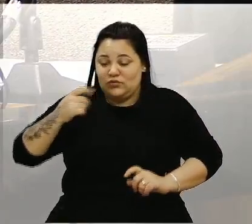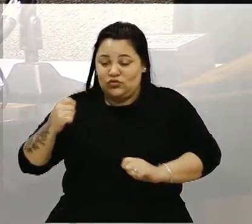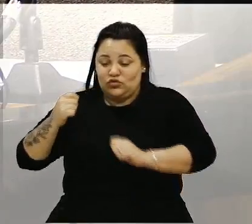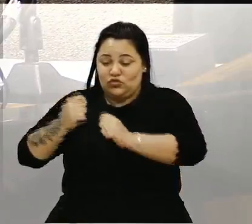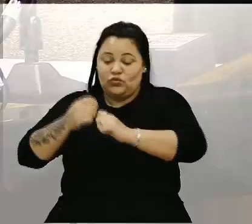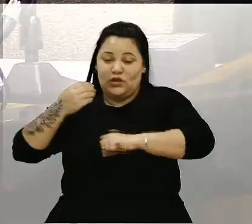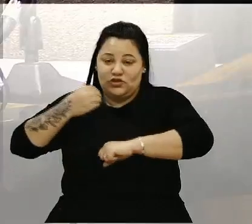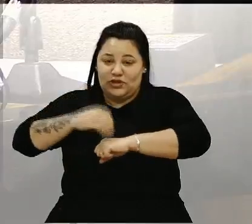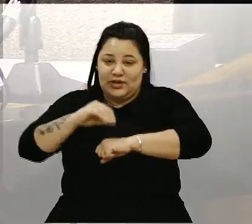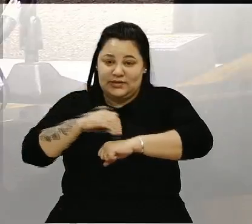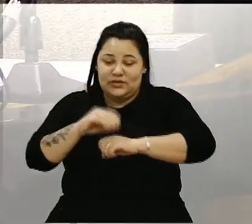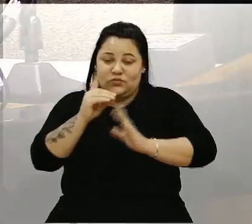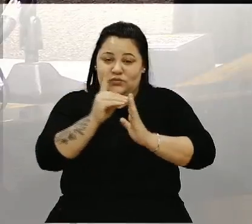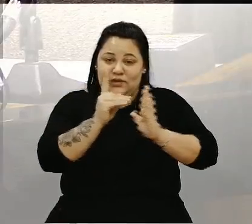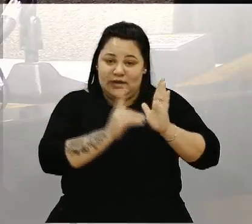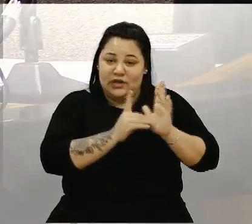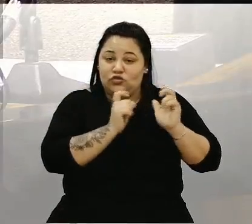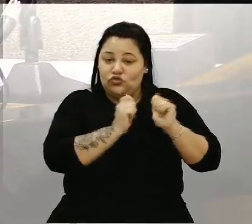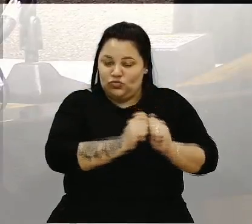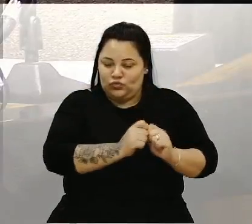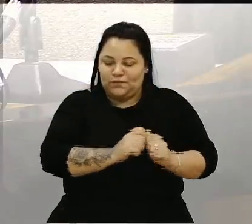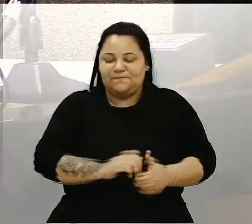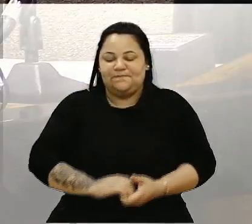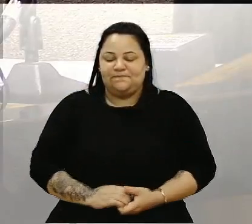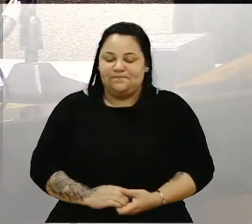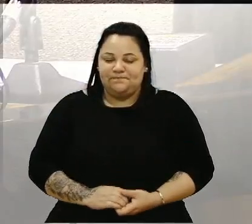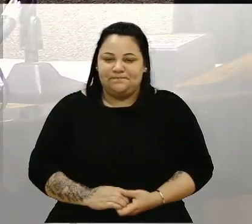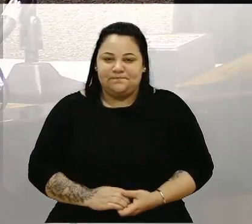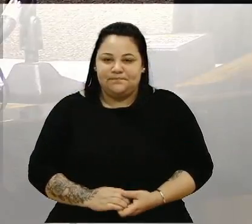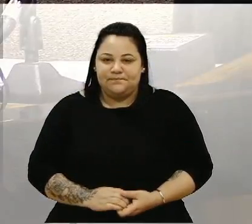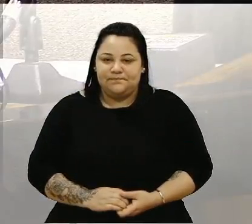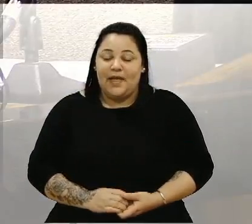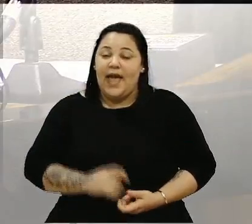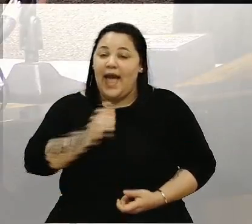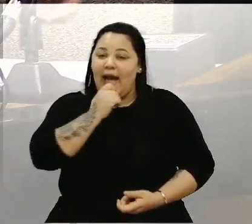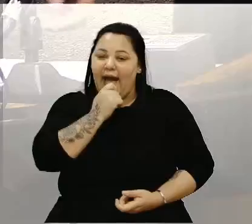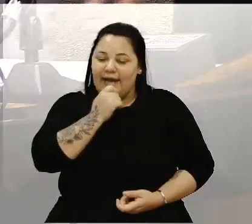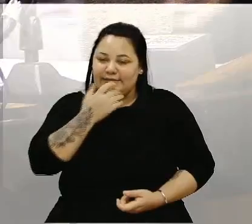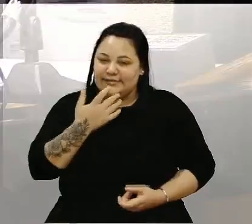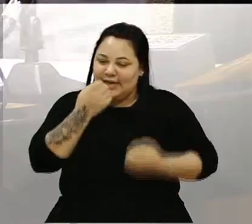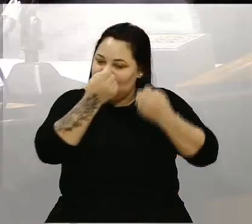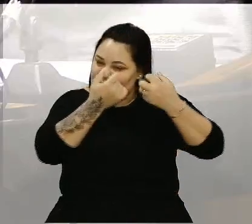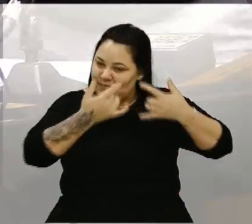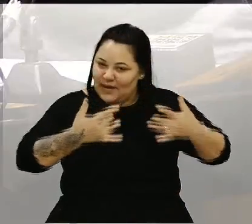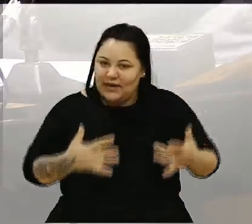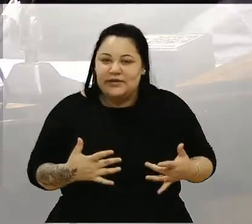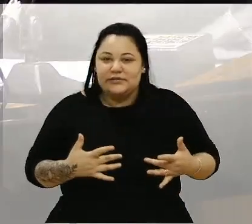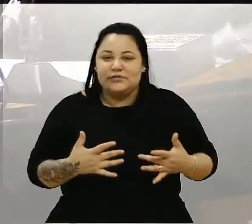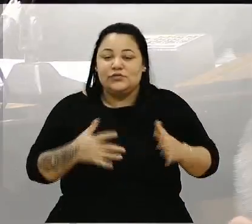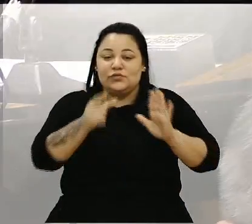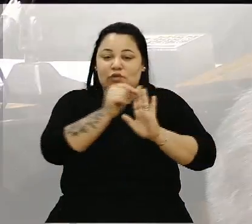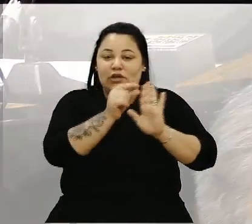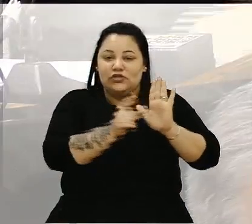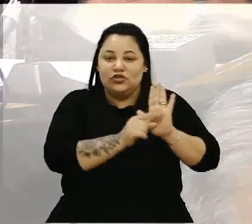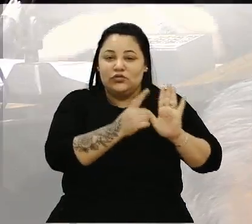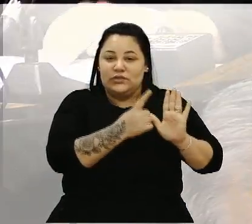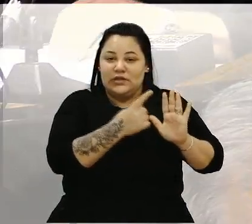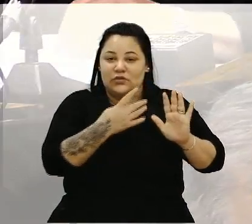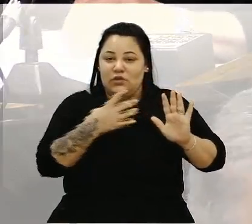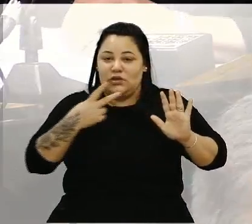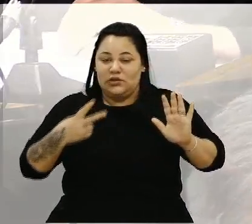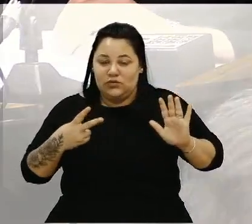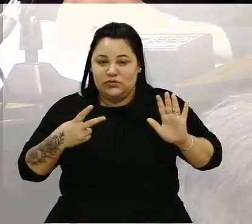de decreto legislativo. Ainda, neste sentido, artigo